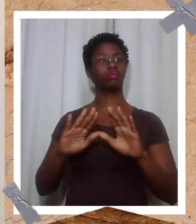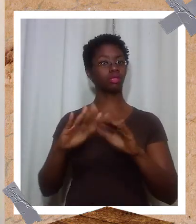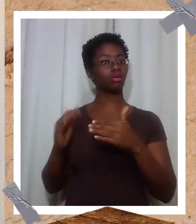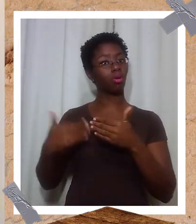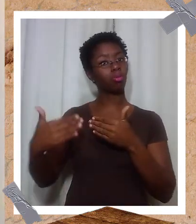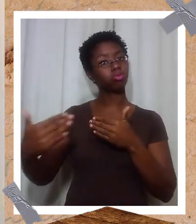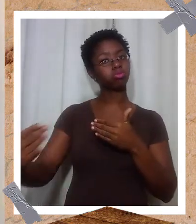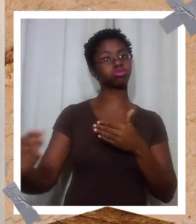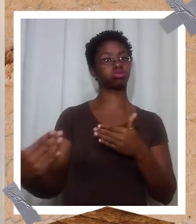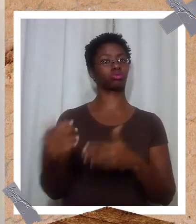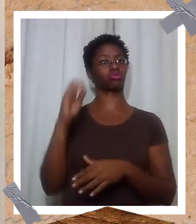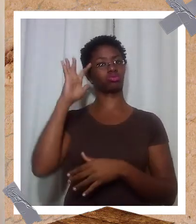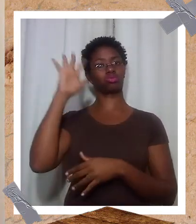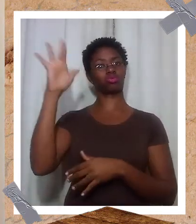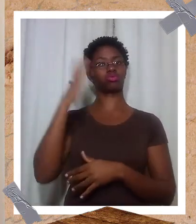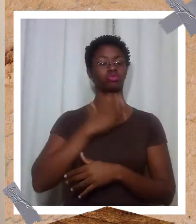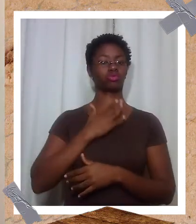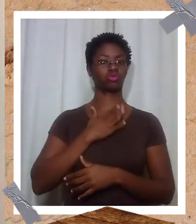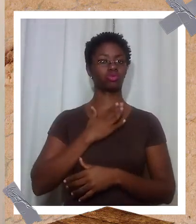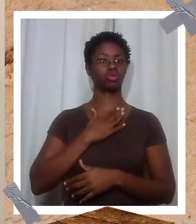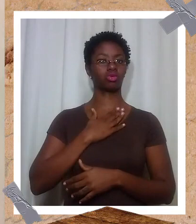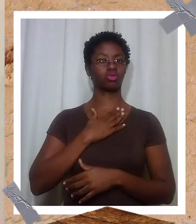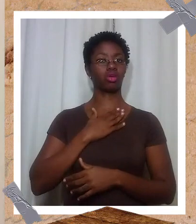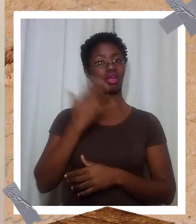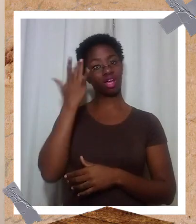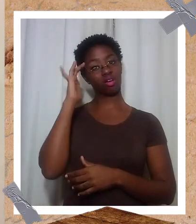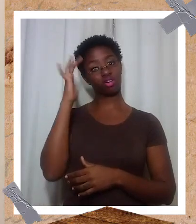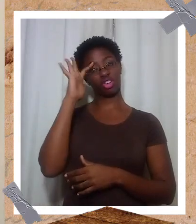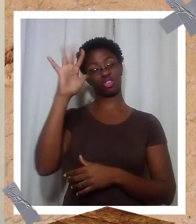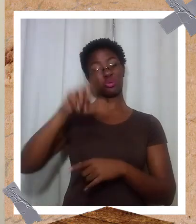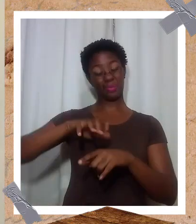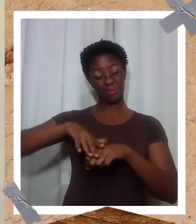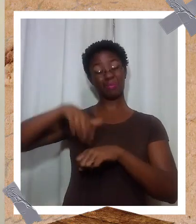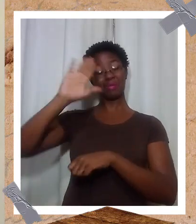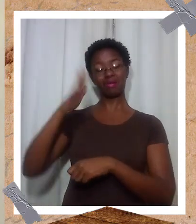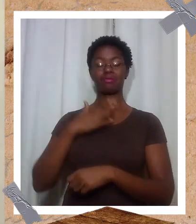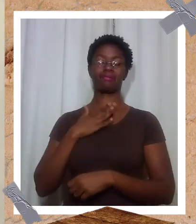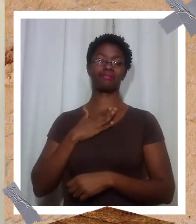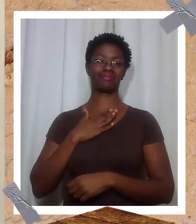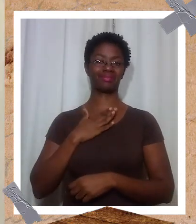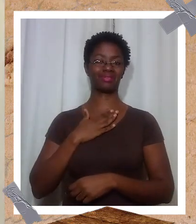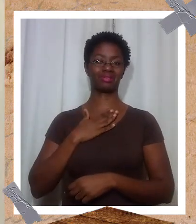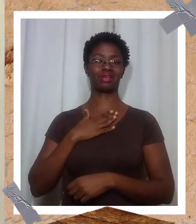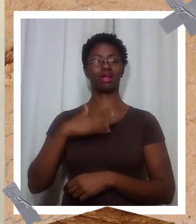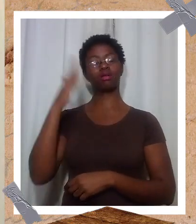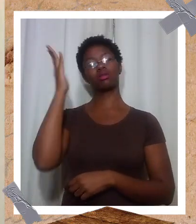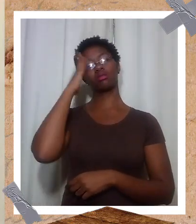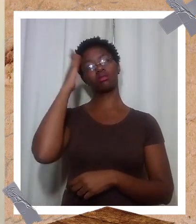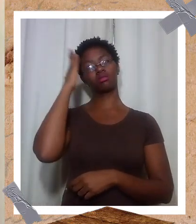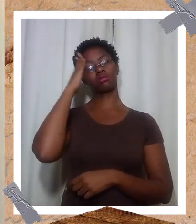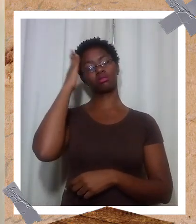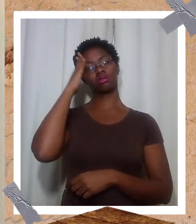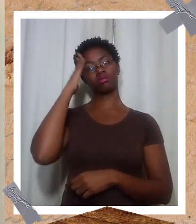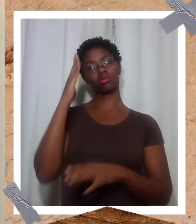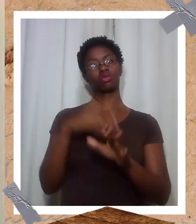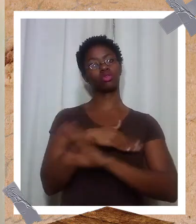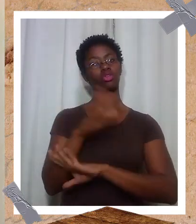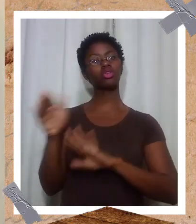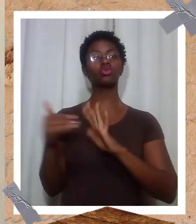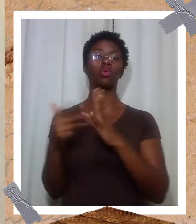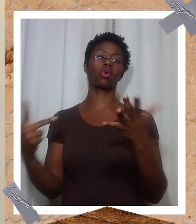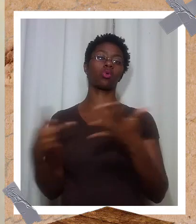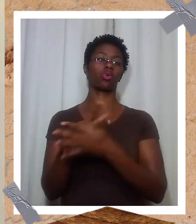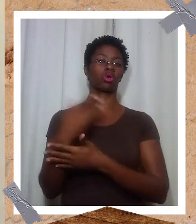sonho. Eu acho que o maior sonho é saber que, com tudo que aconteceu na minha